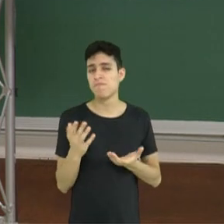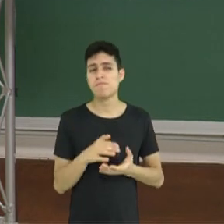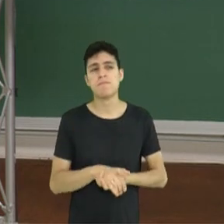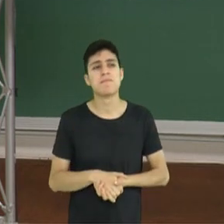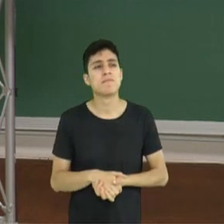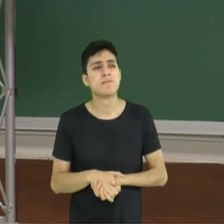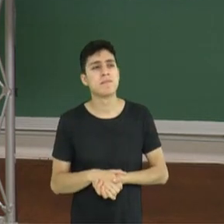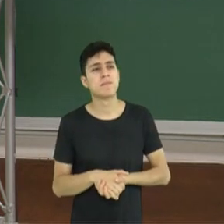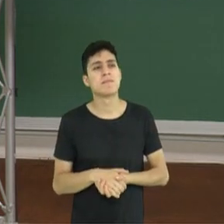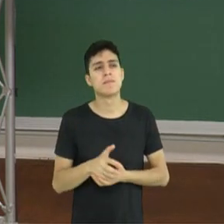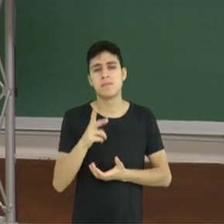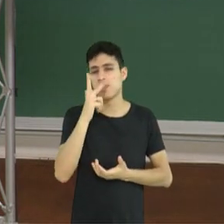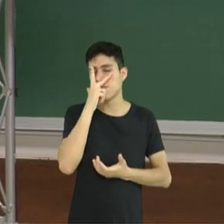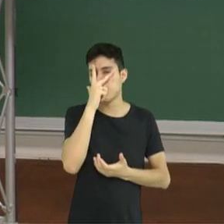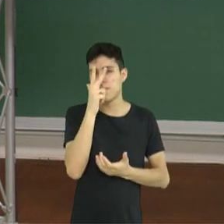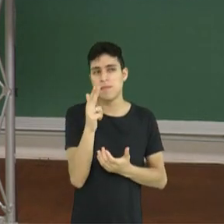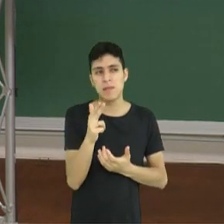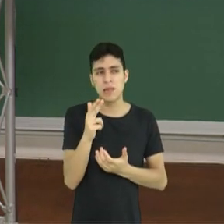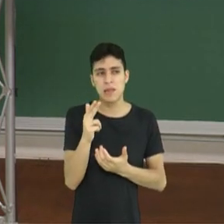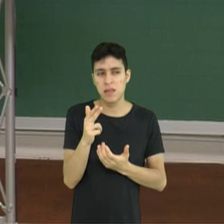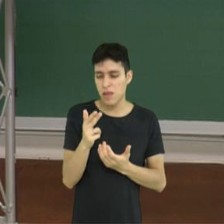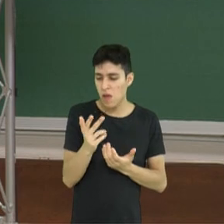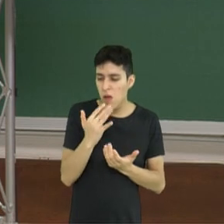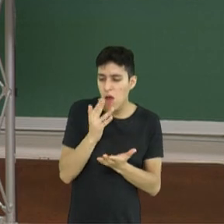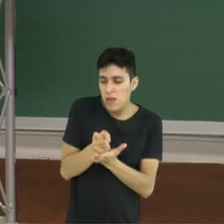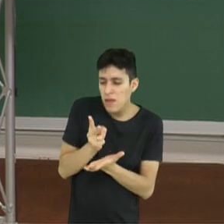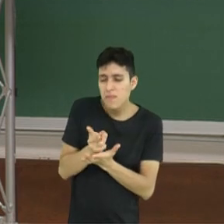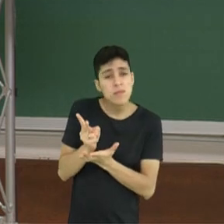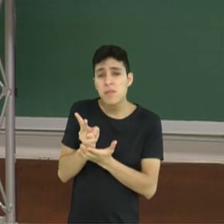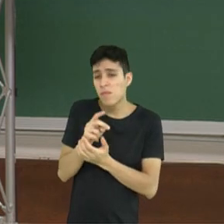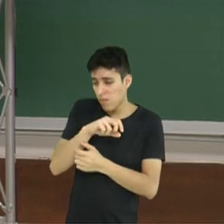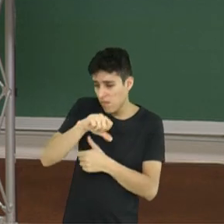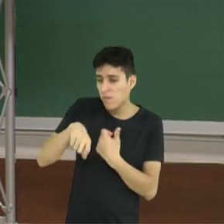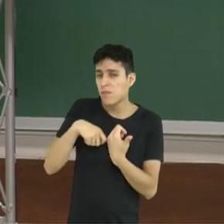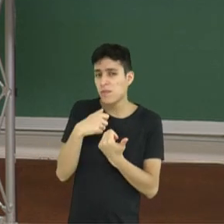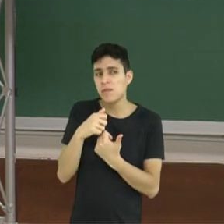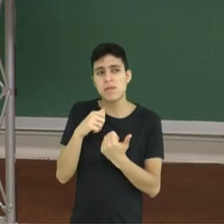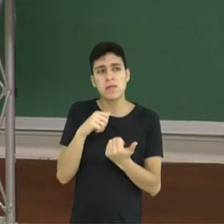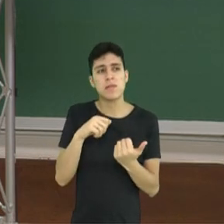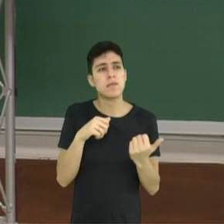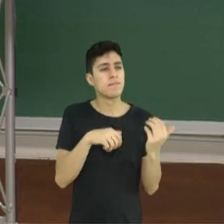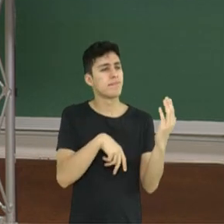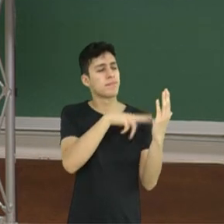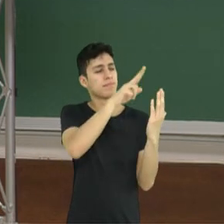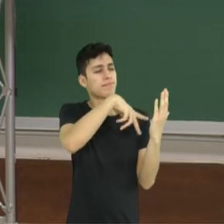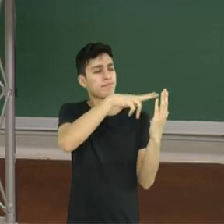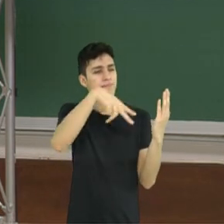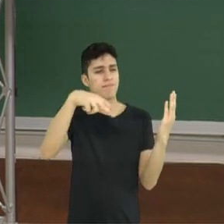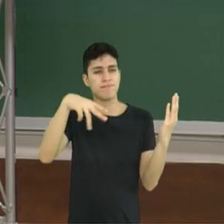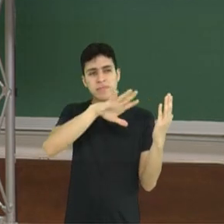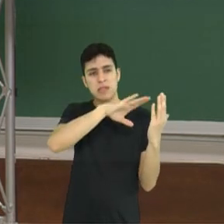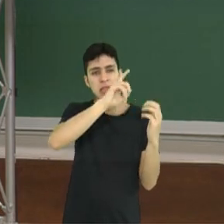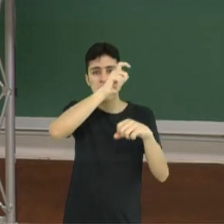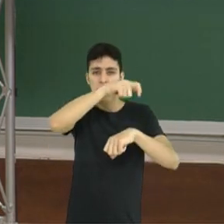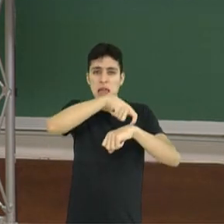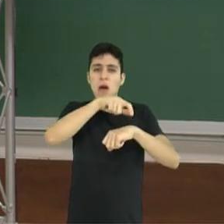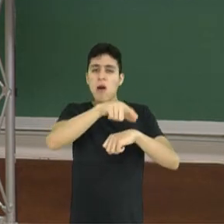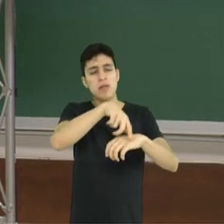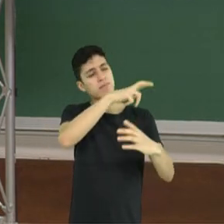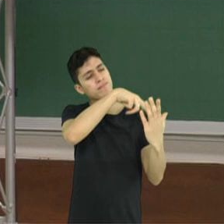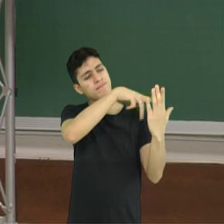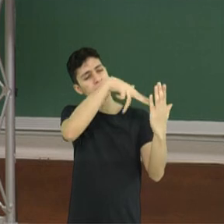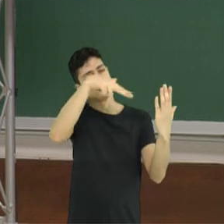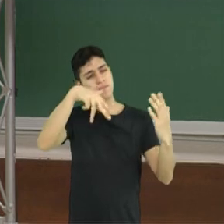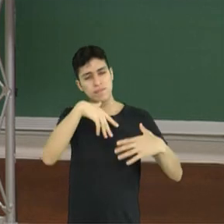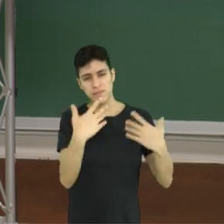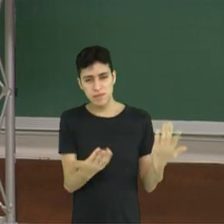o que ela sai daquela paleta naquela tá Binha que o artista tem para misturar tinta e misturar na tela